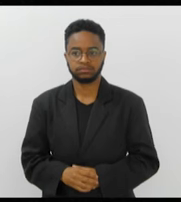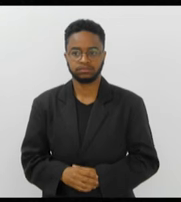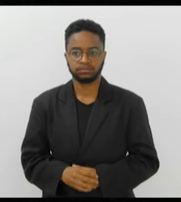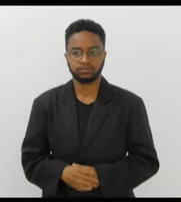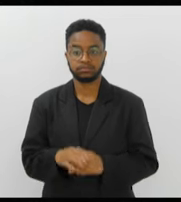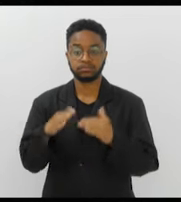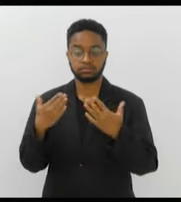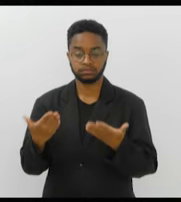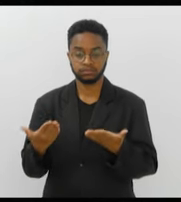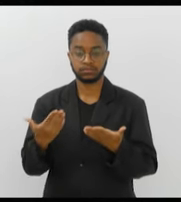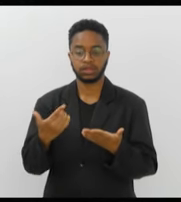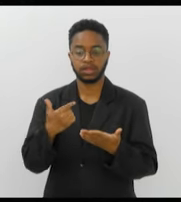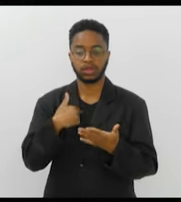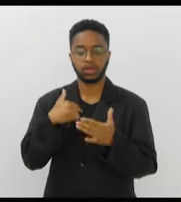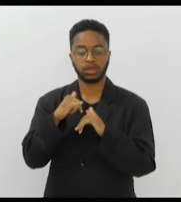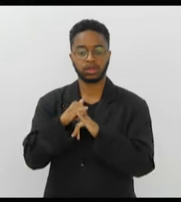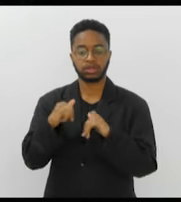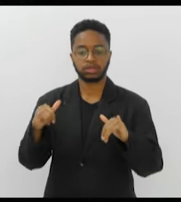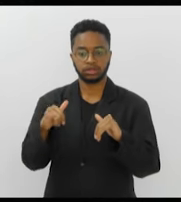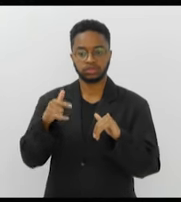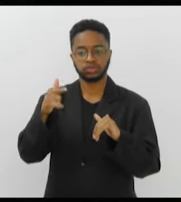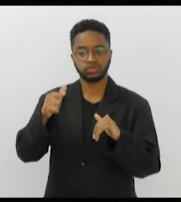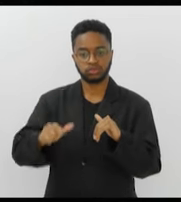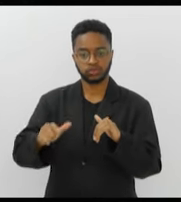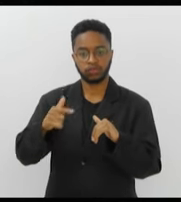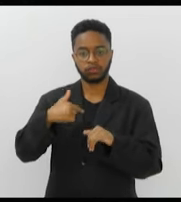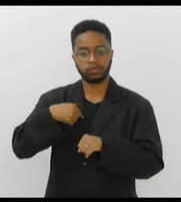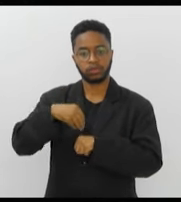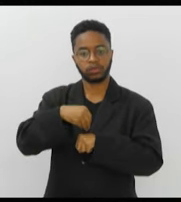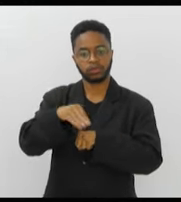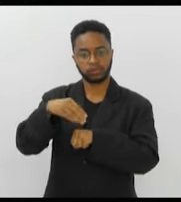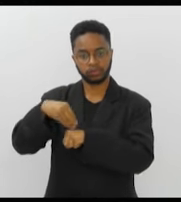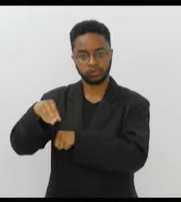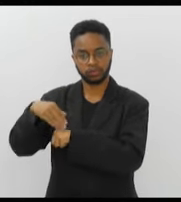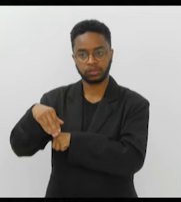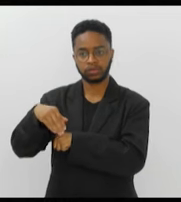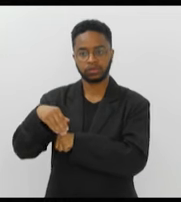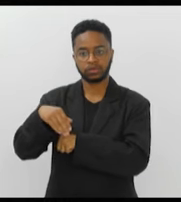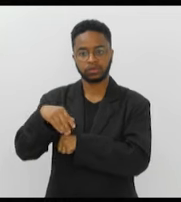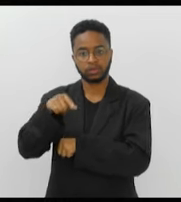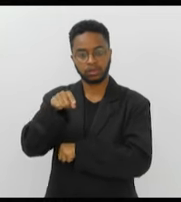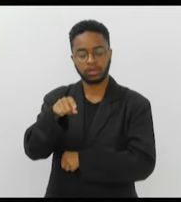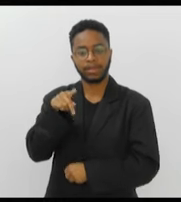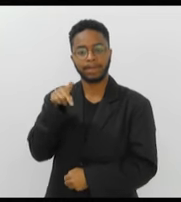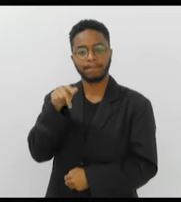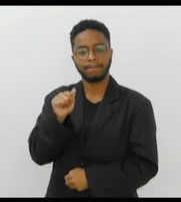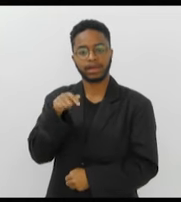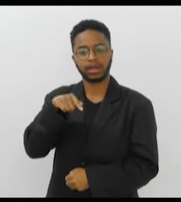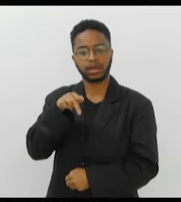Então eu deixo aqui, mais uma vez, o meu recado a esse Paquito,